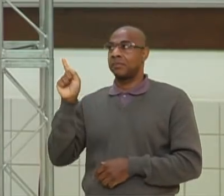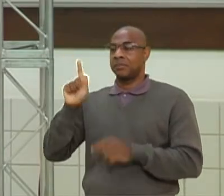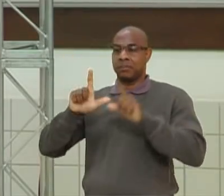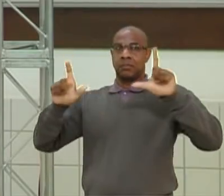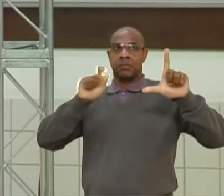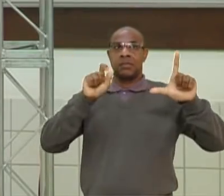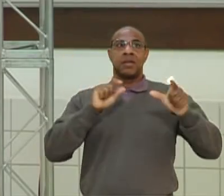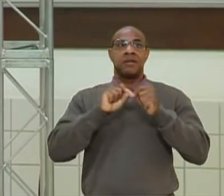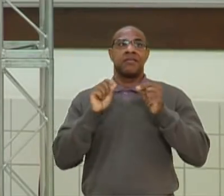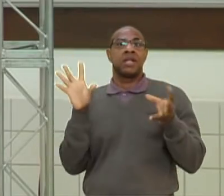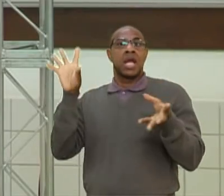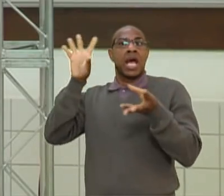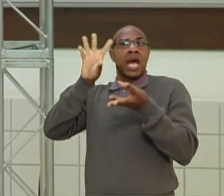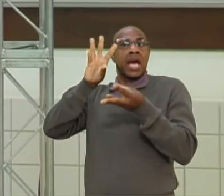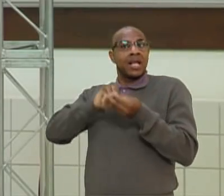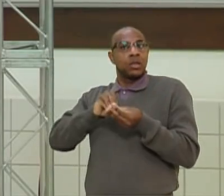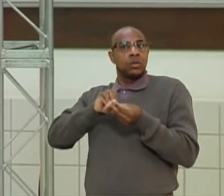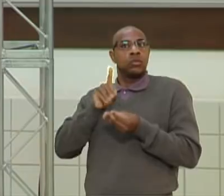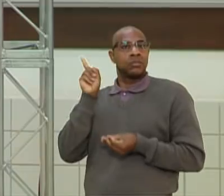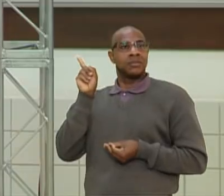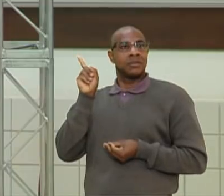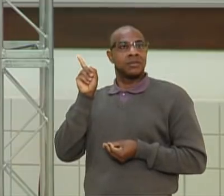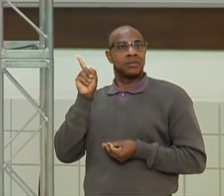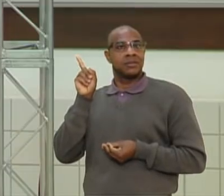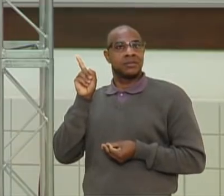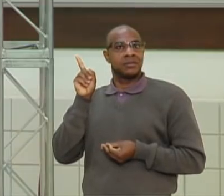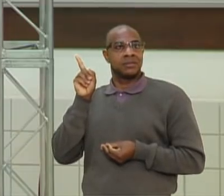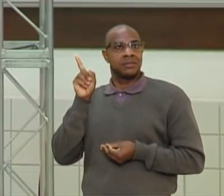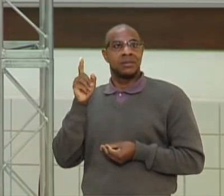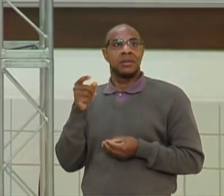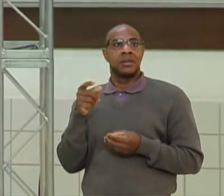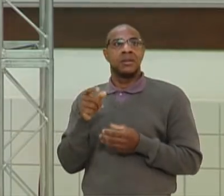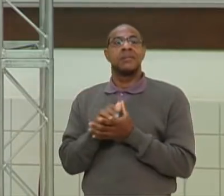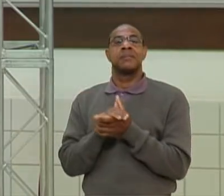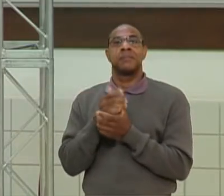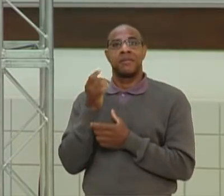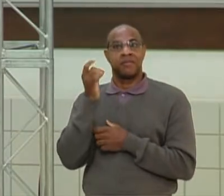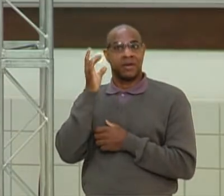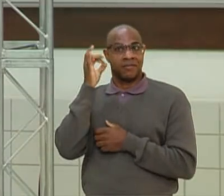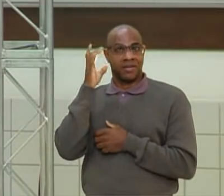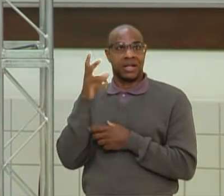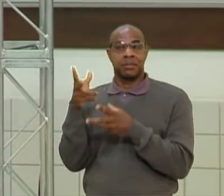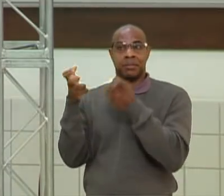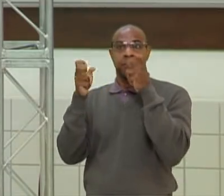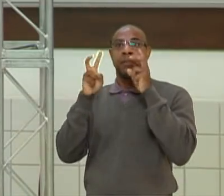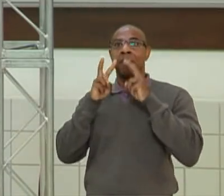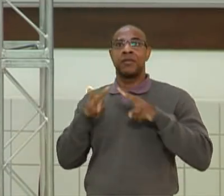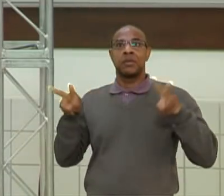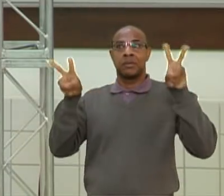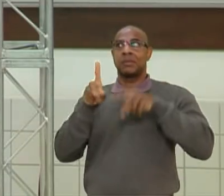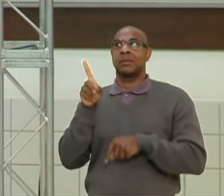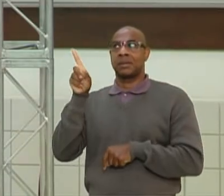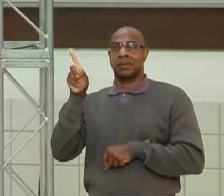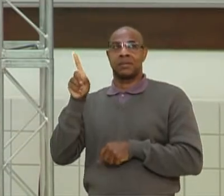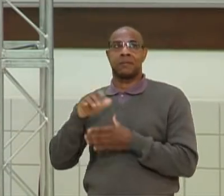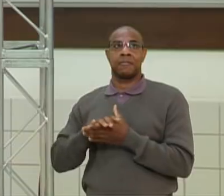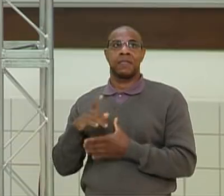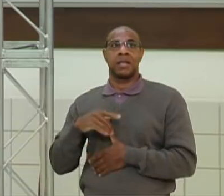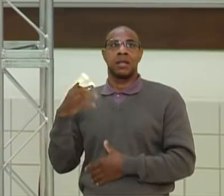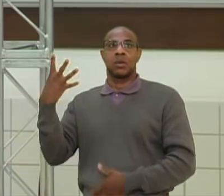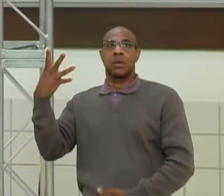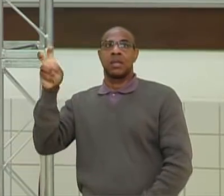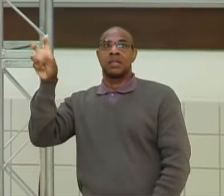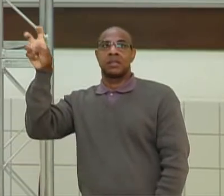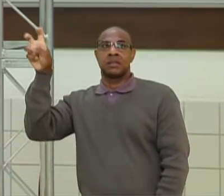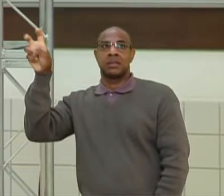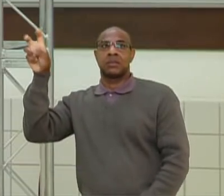um resumo do nosso ciclo para ficar mais fácil da gente ver. Então, aqui nós temos